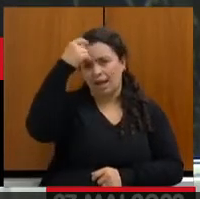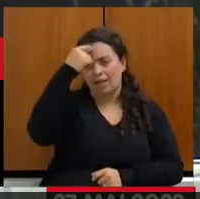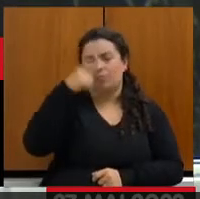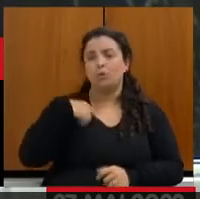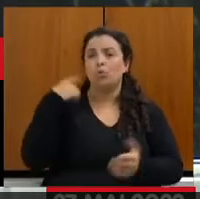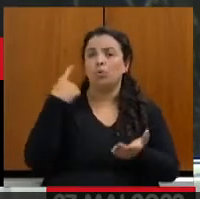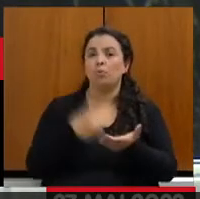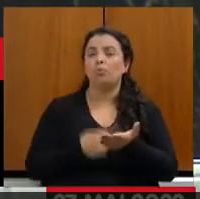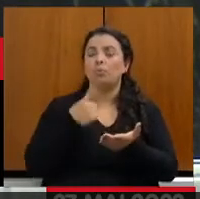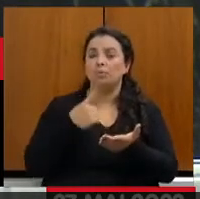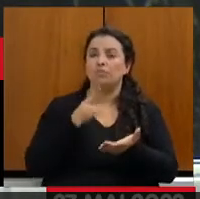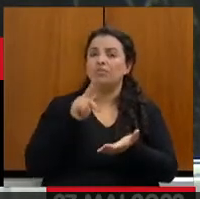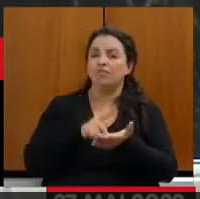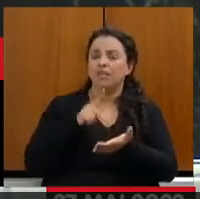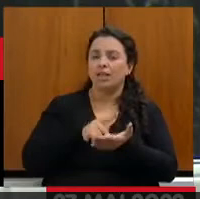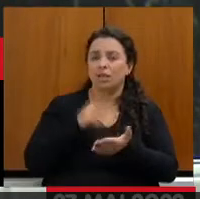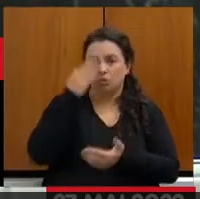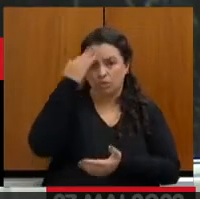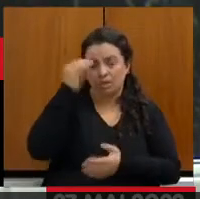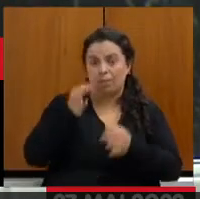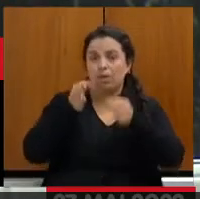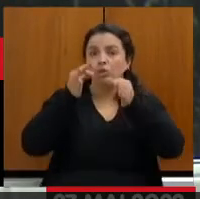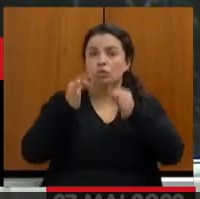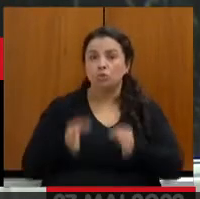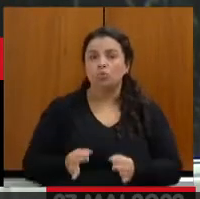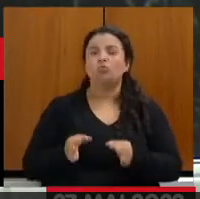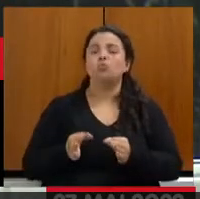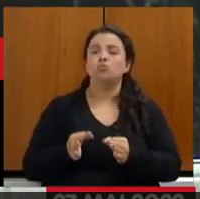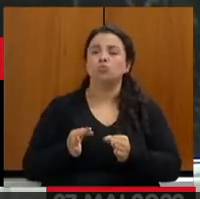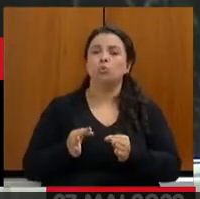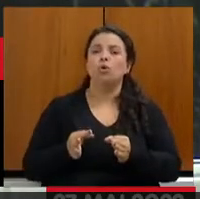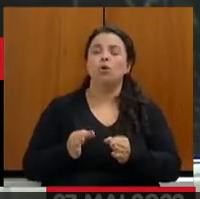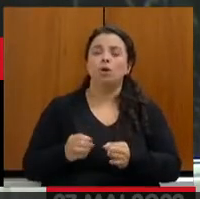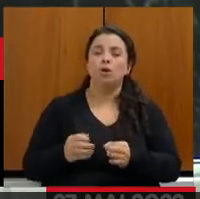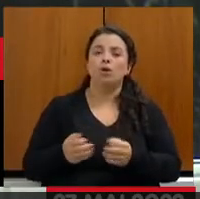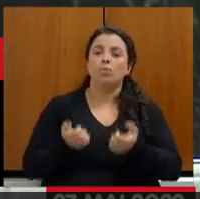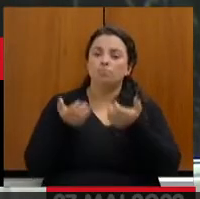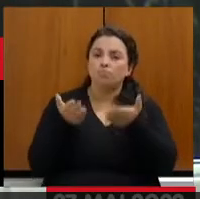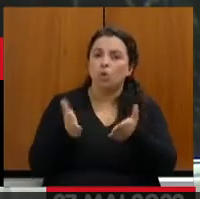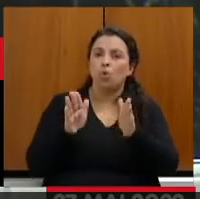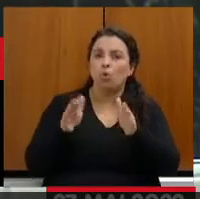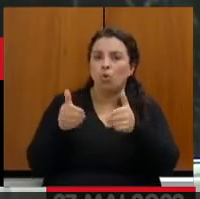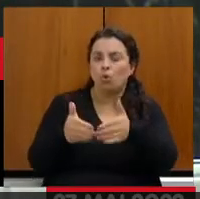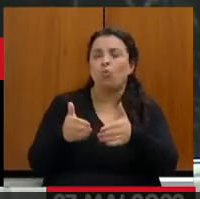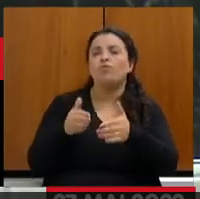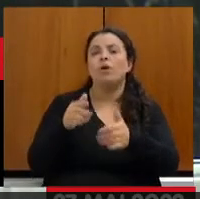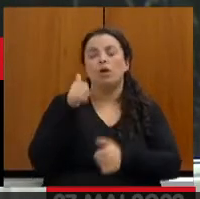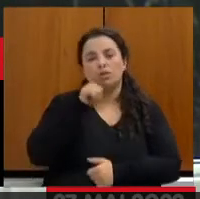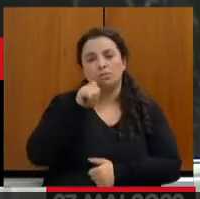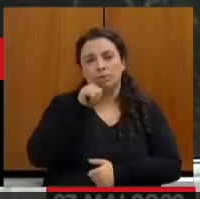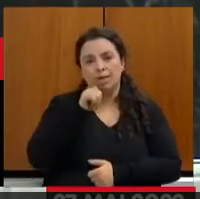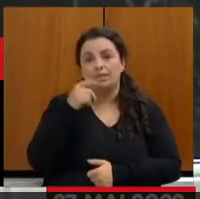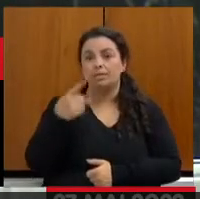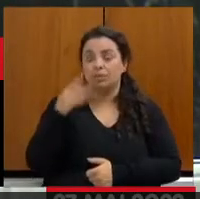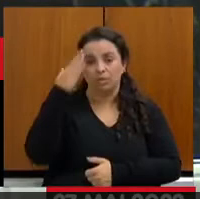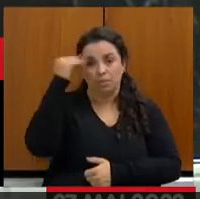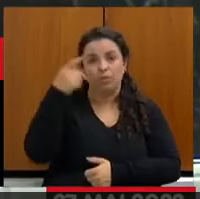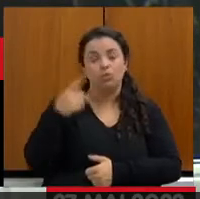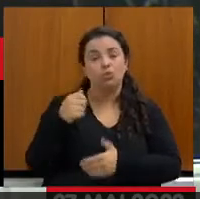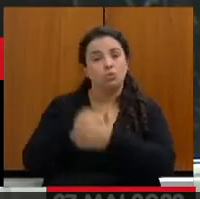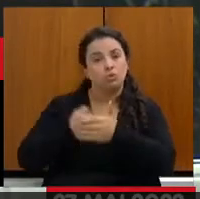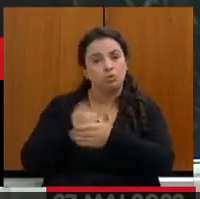de um saber que seja justo para com as mulheres seus saberes e suas lutas as professoras e feministas acadêmicas